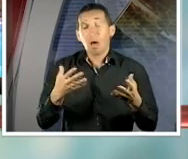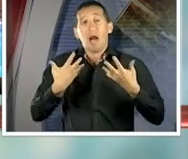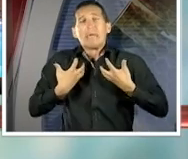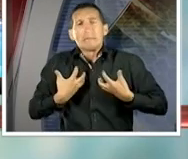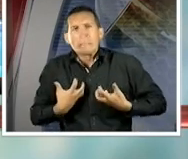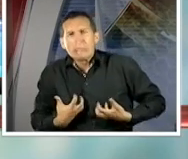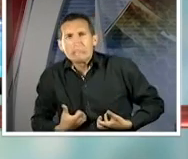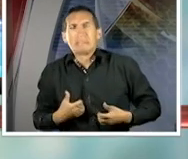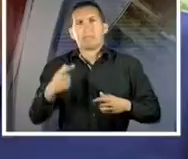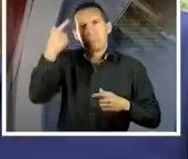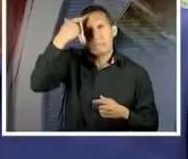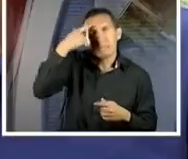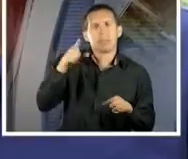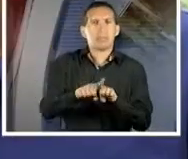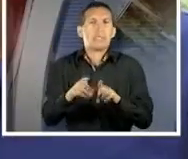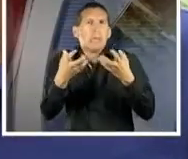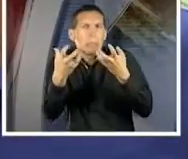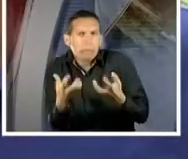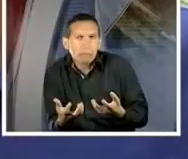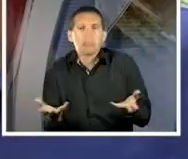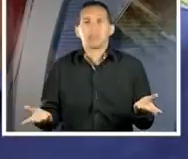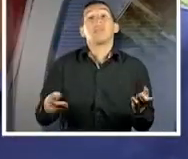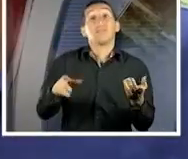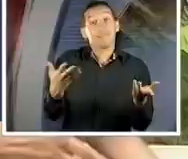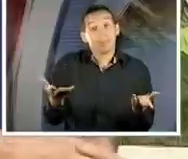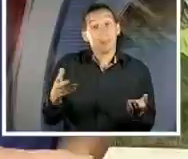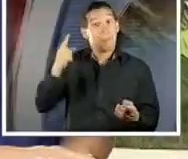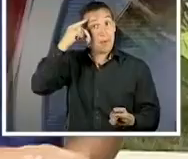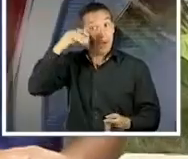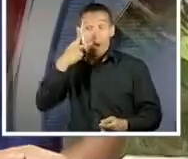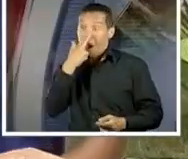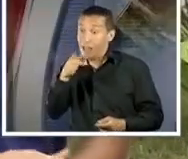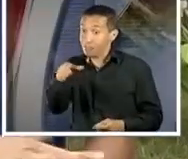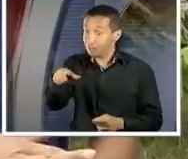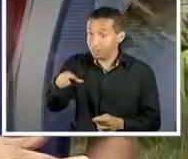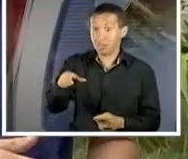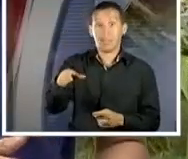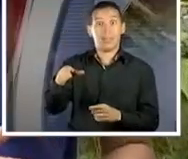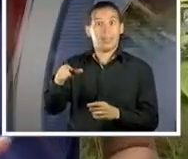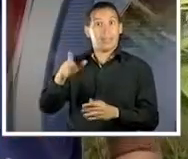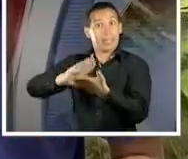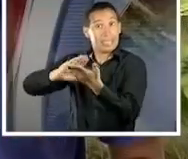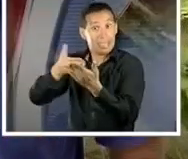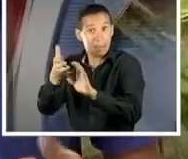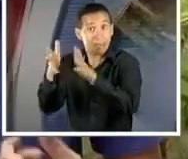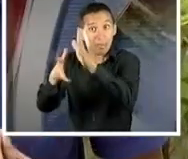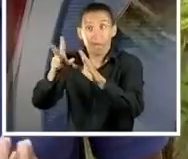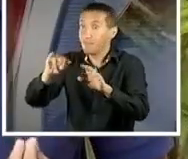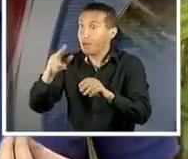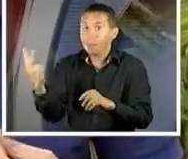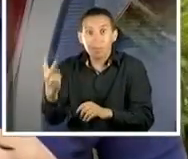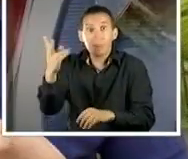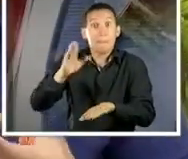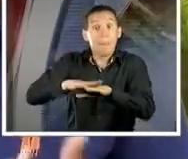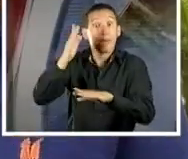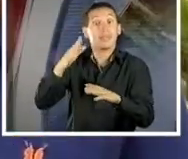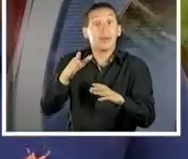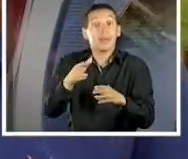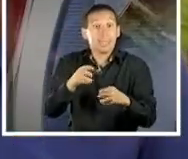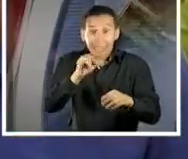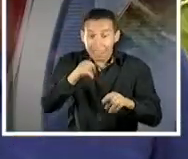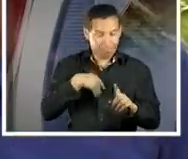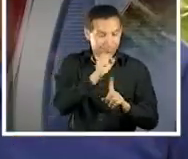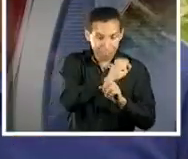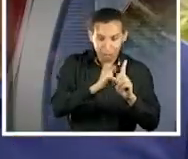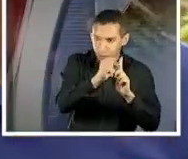desgaste físico e mental. Para Michel Platini, a profissão vai ser mais atrativa quando a sociedade entender